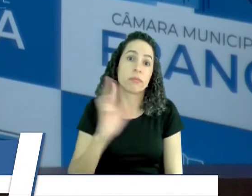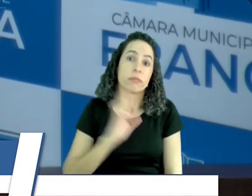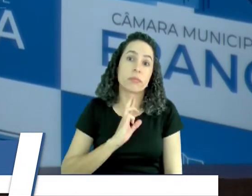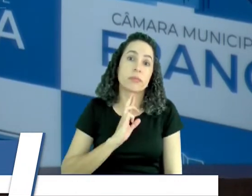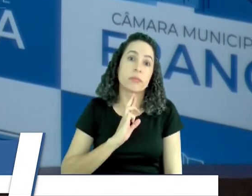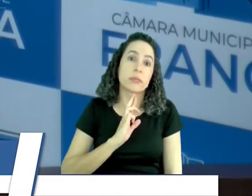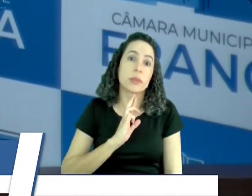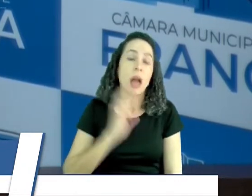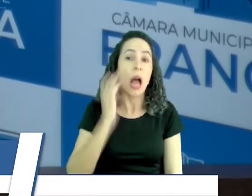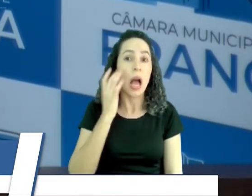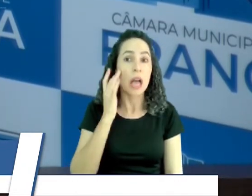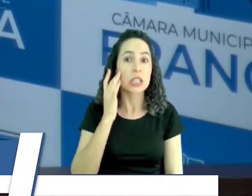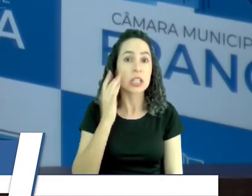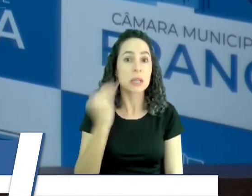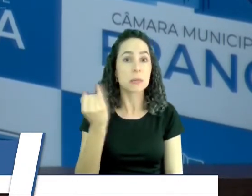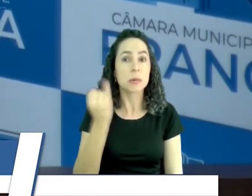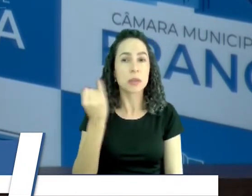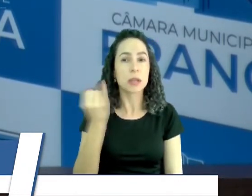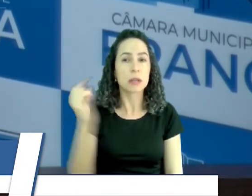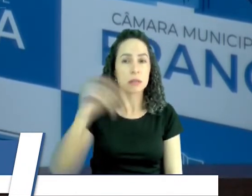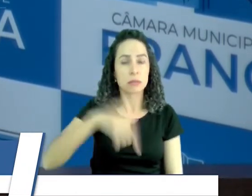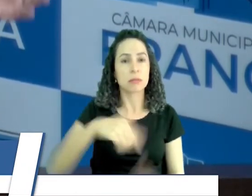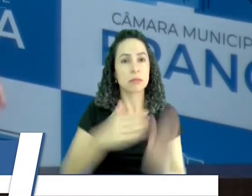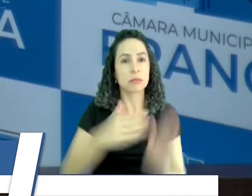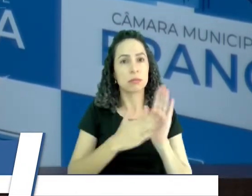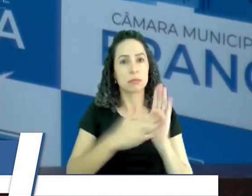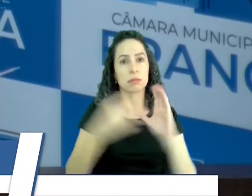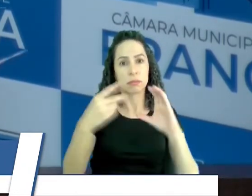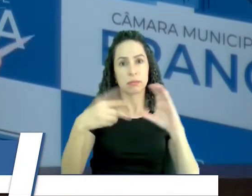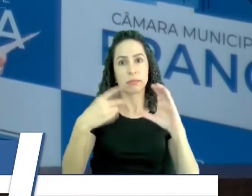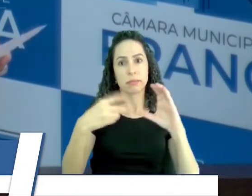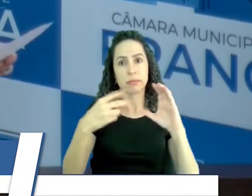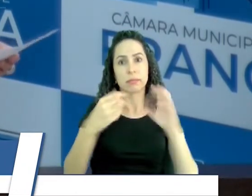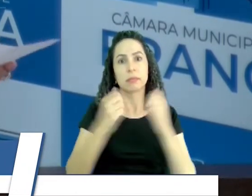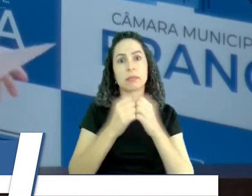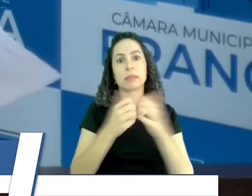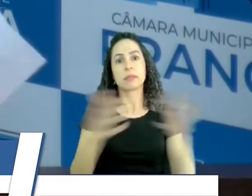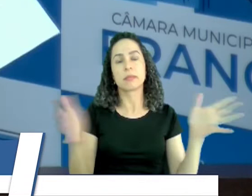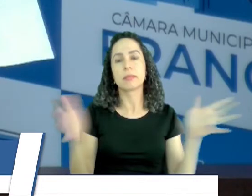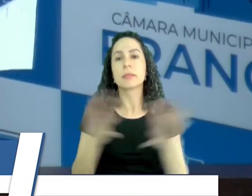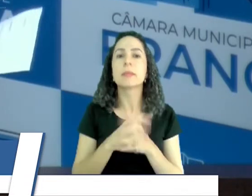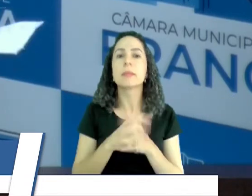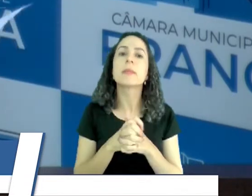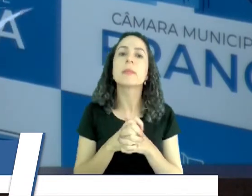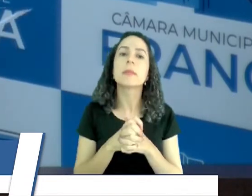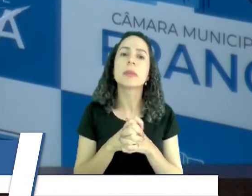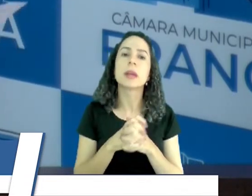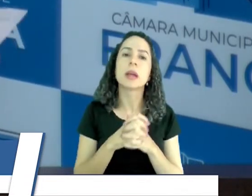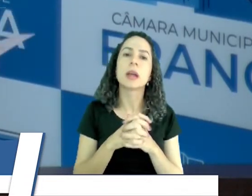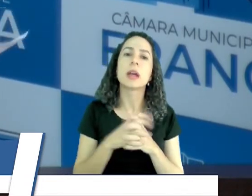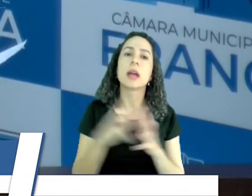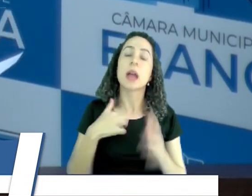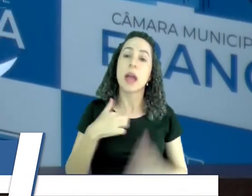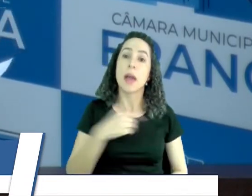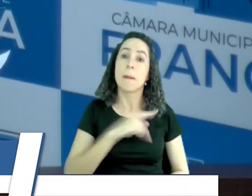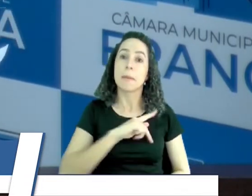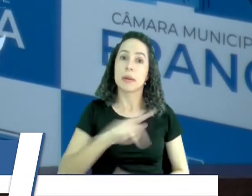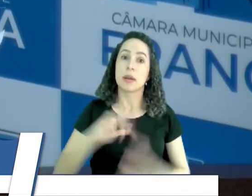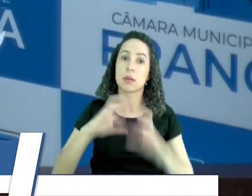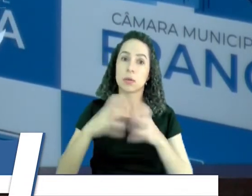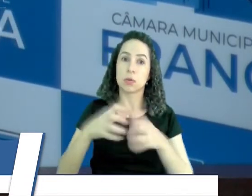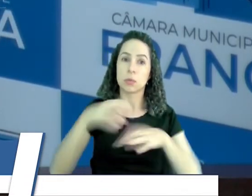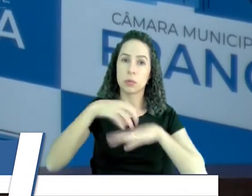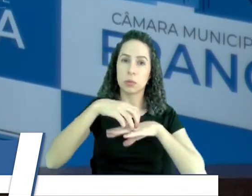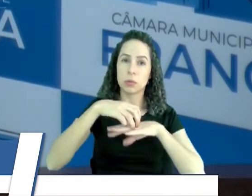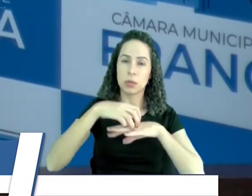achei por bem trazer para essa casa e tornar público o assunto. Bom, então, na condição de presidente do Conselho do Turismo, eu gostaria de falar de